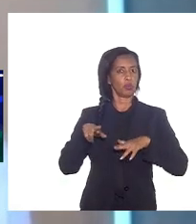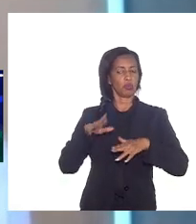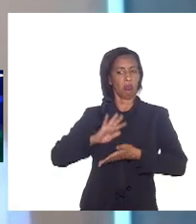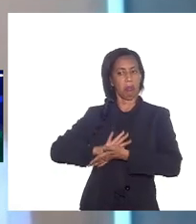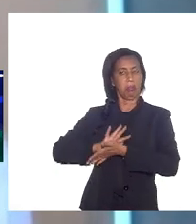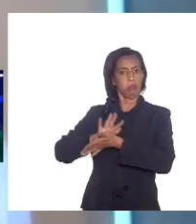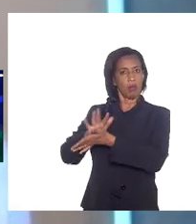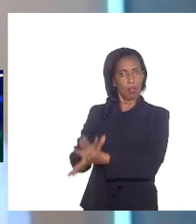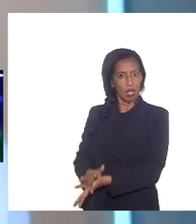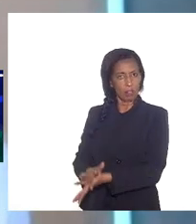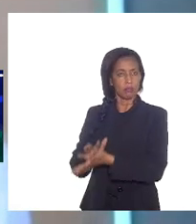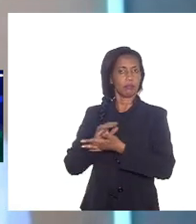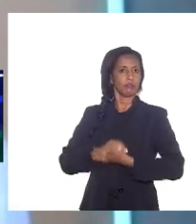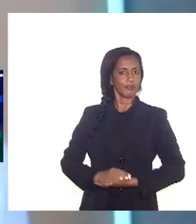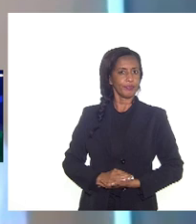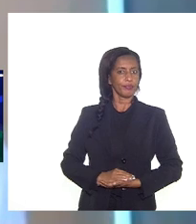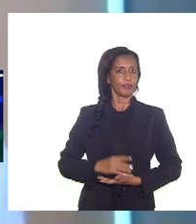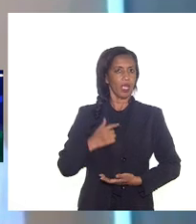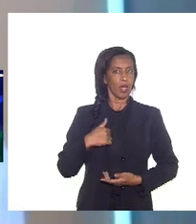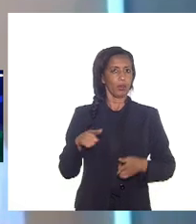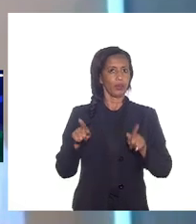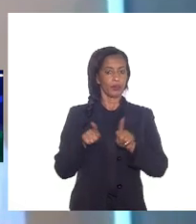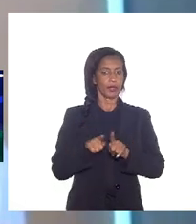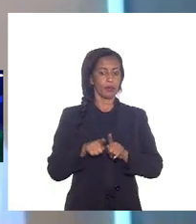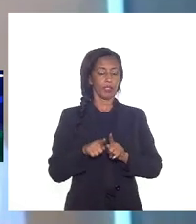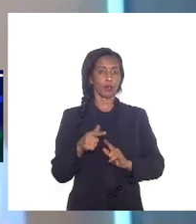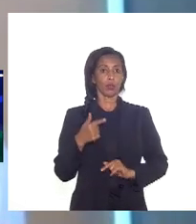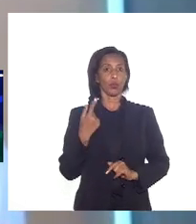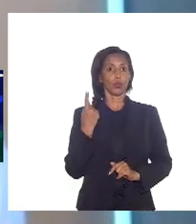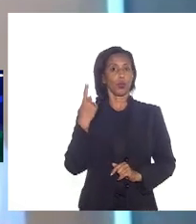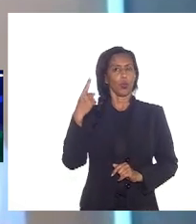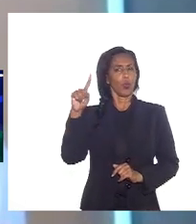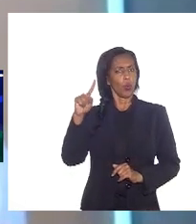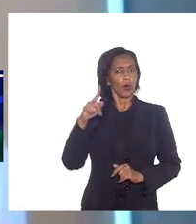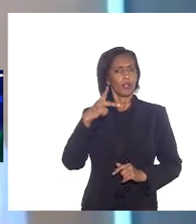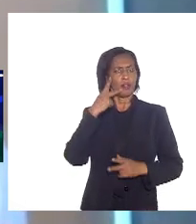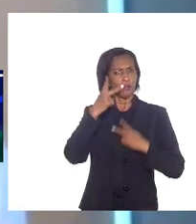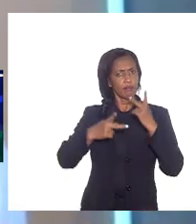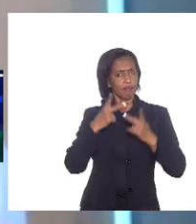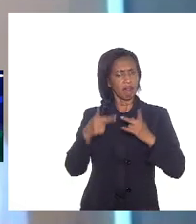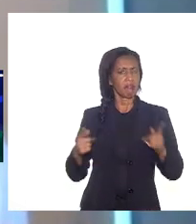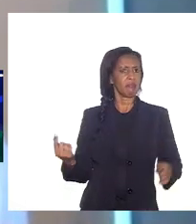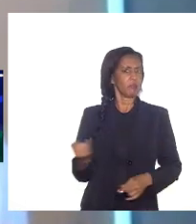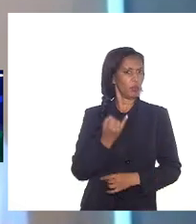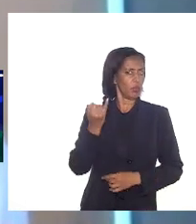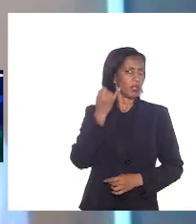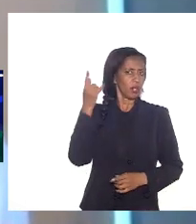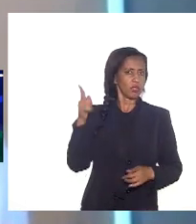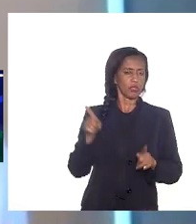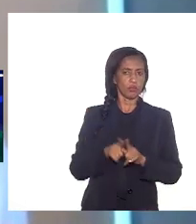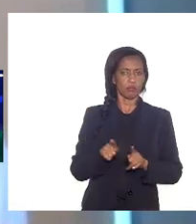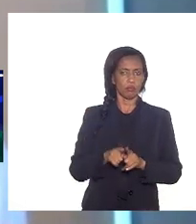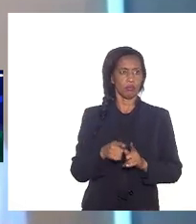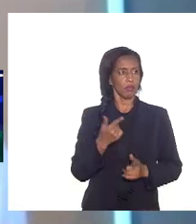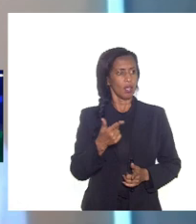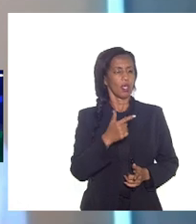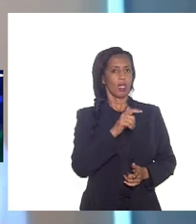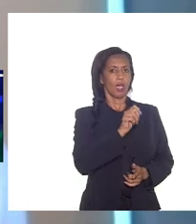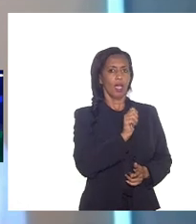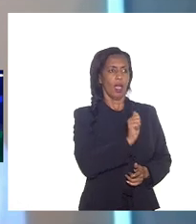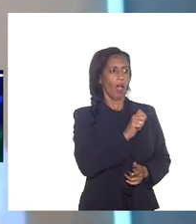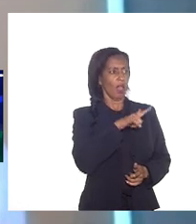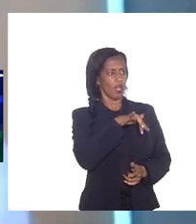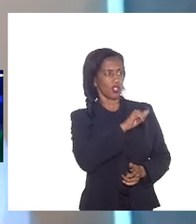trata exatamente da questão racial. Eu trago aqui outra questão, deputado Valdec, deputado Liomar, Alexandre